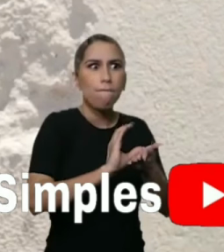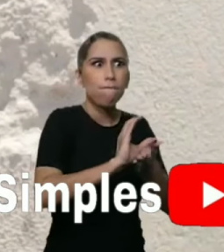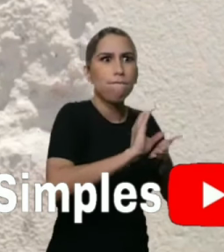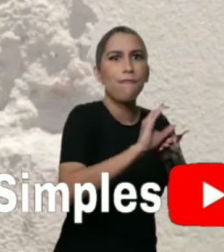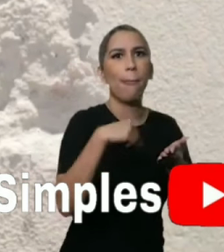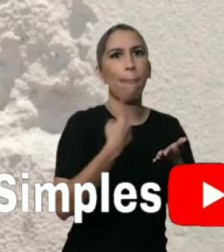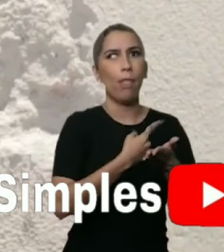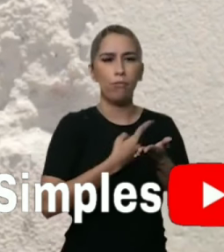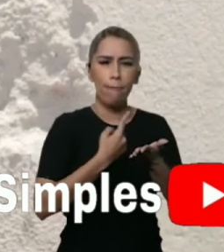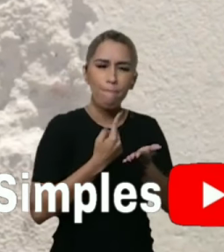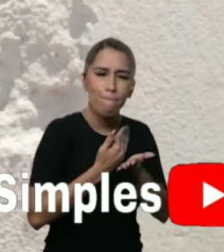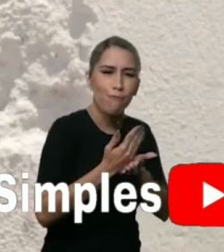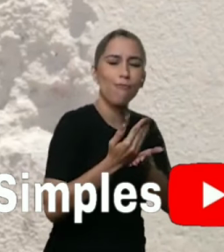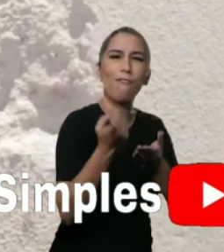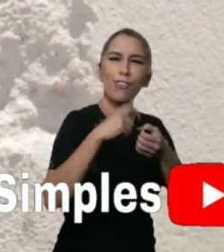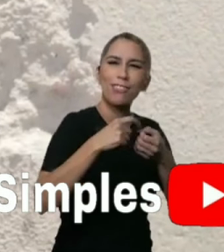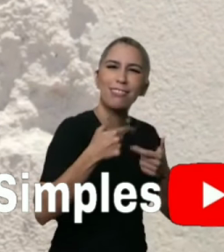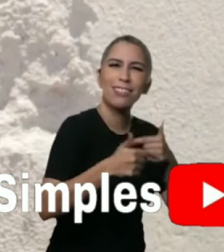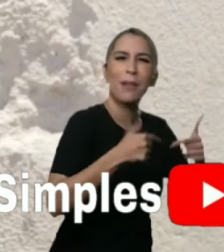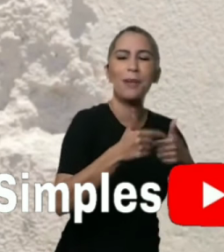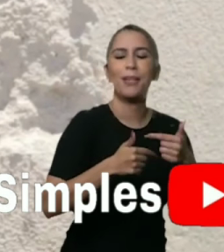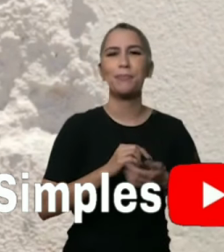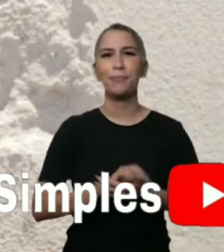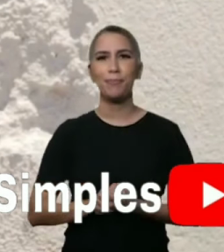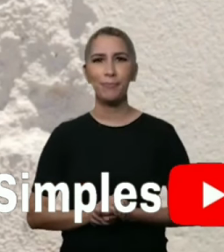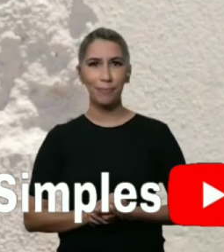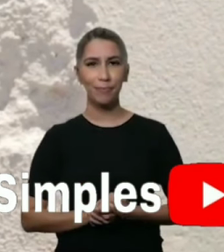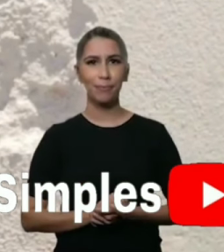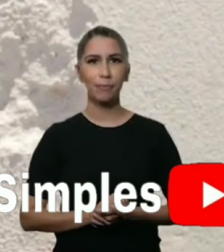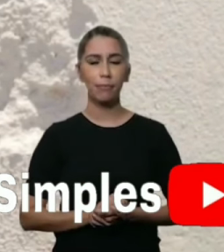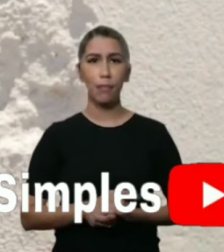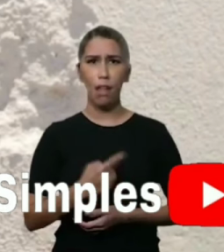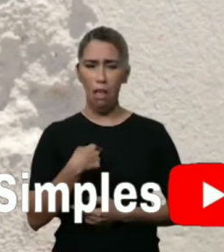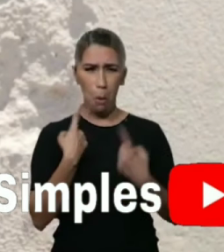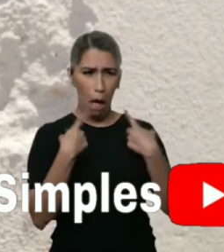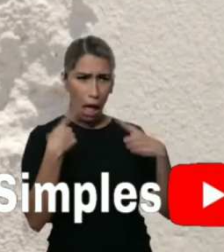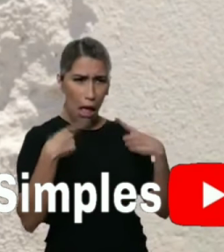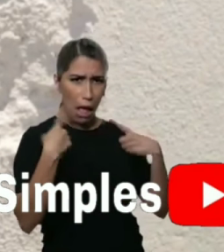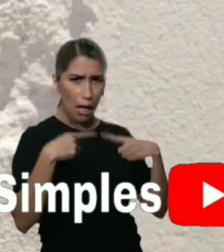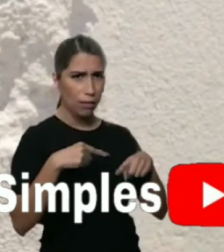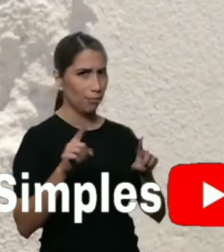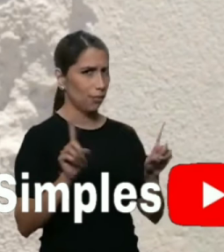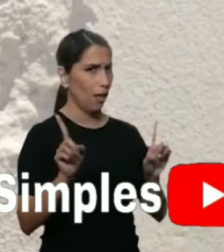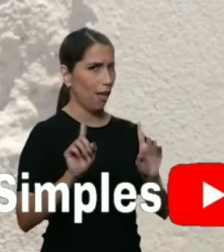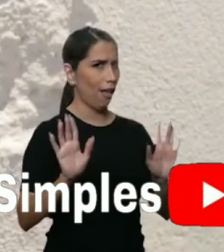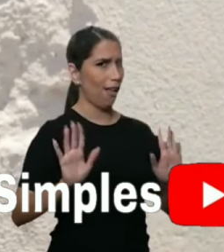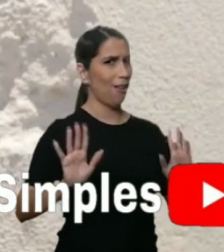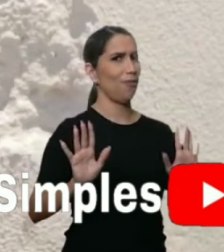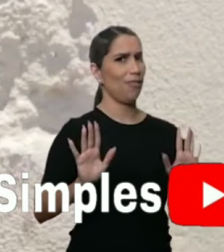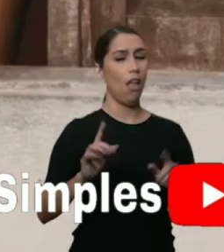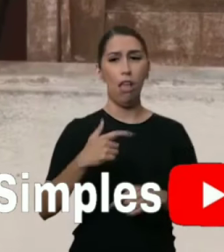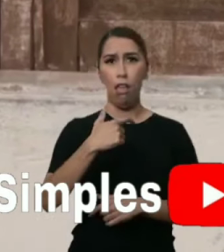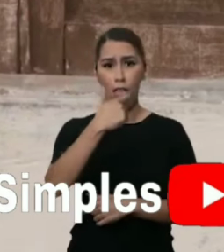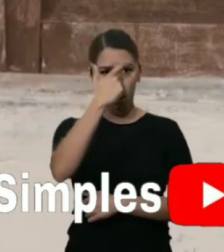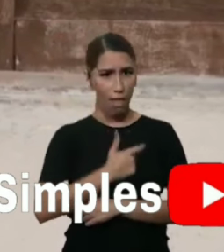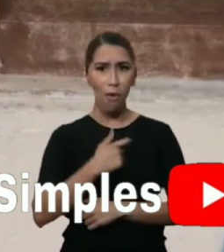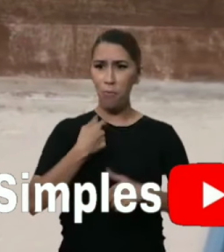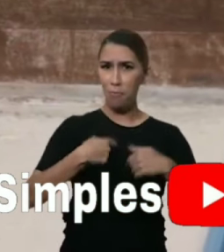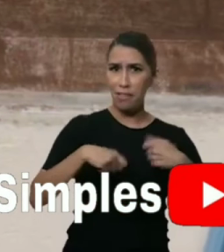Não tenho o que falar de nada de ruim, não. Foi muito bom mesmo isso aí. Pra mim, pra todo mundo que precisou, né?